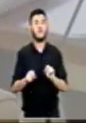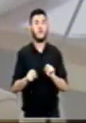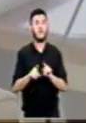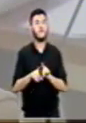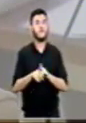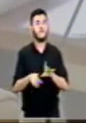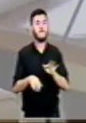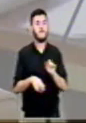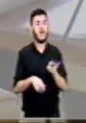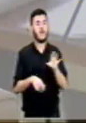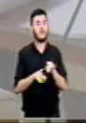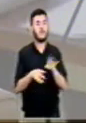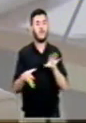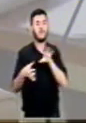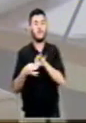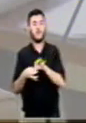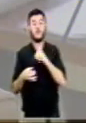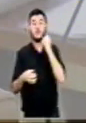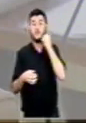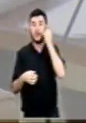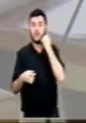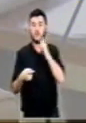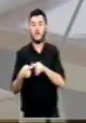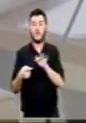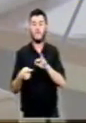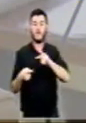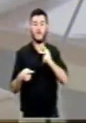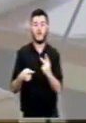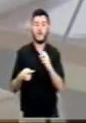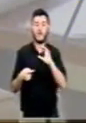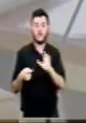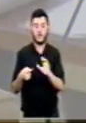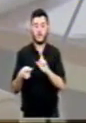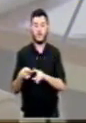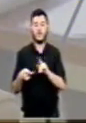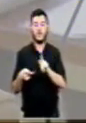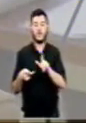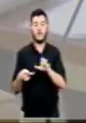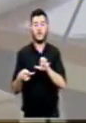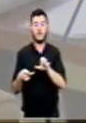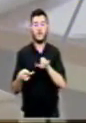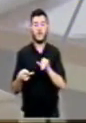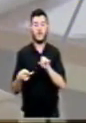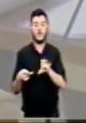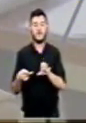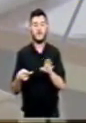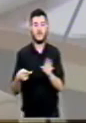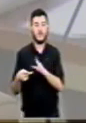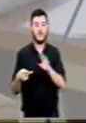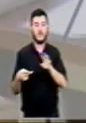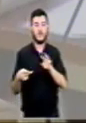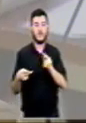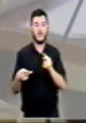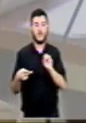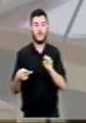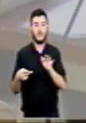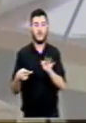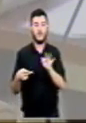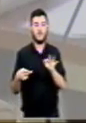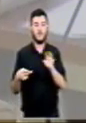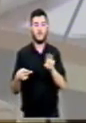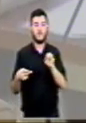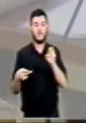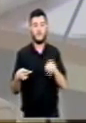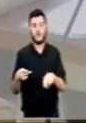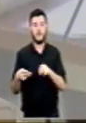República, Fernando Collor de Mello, Gleisi Hoffmann e Lobão Filho. A esse respeito, adianto que os